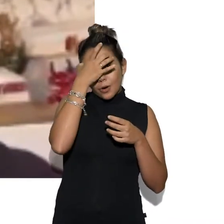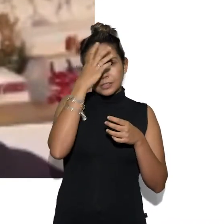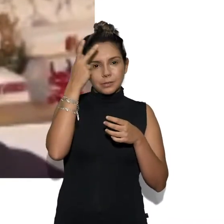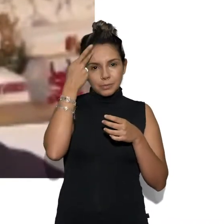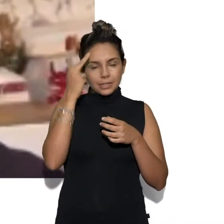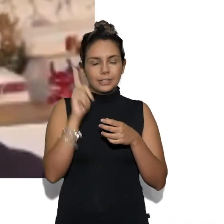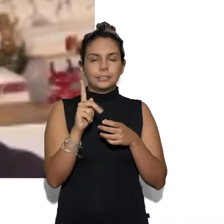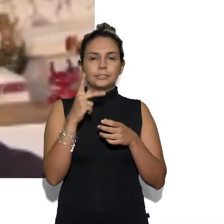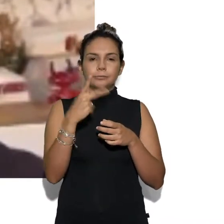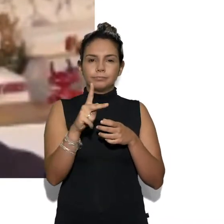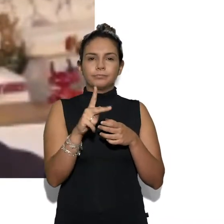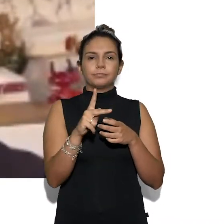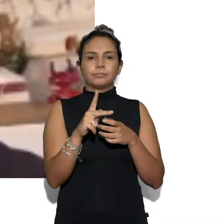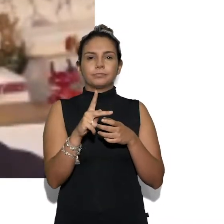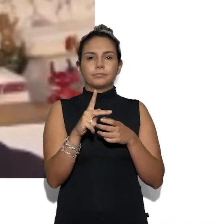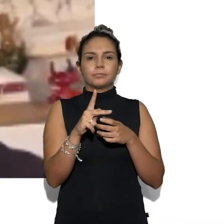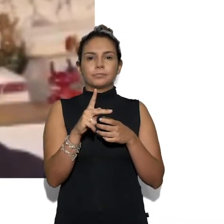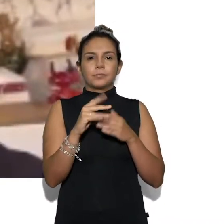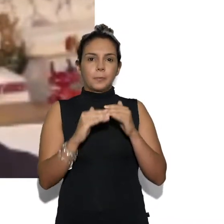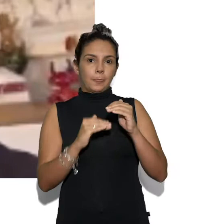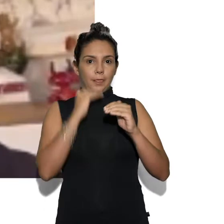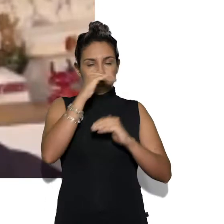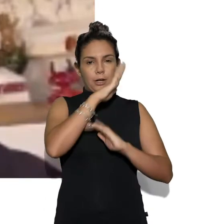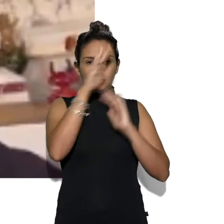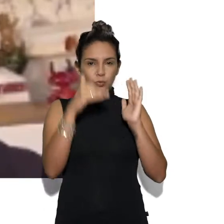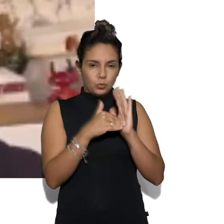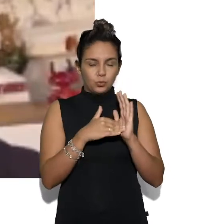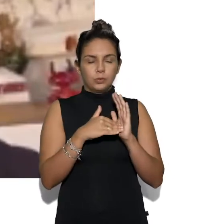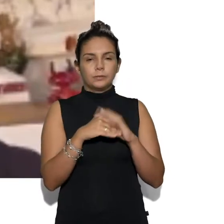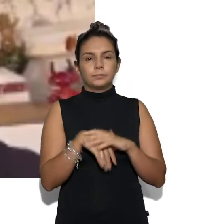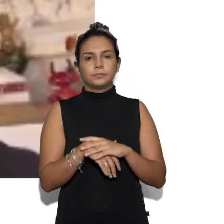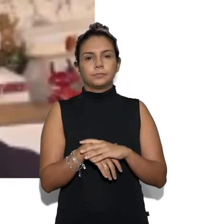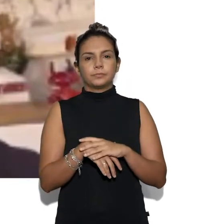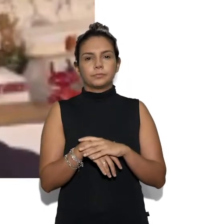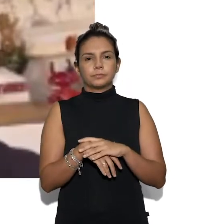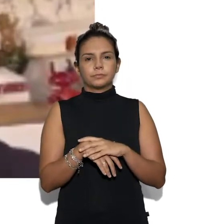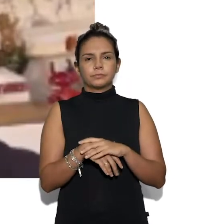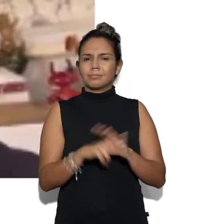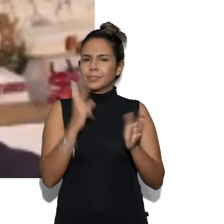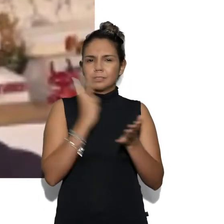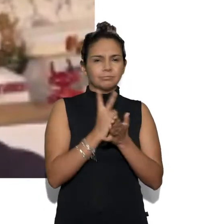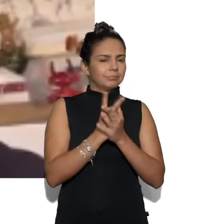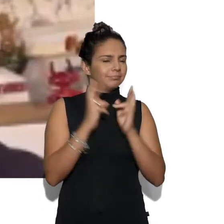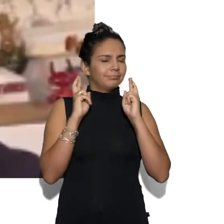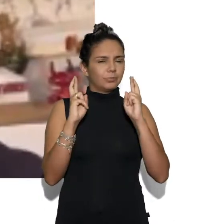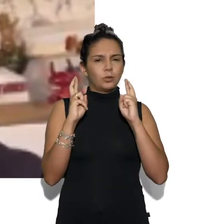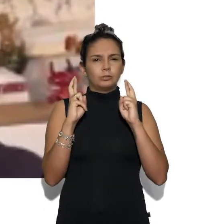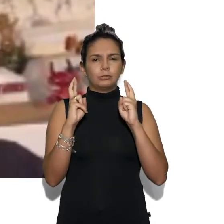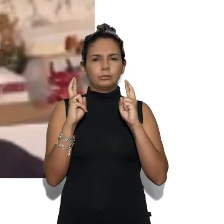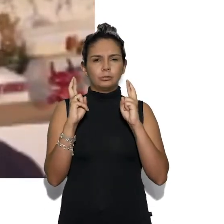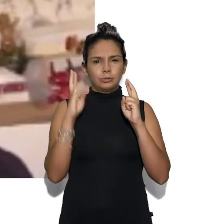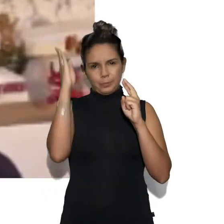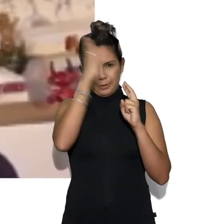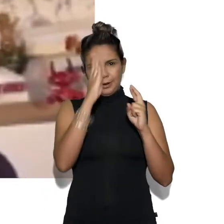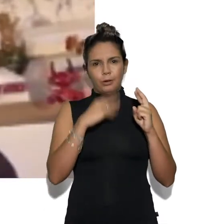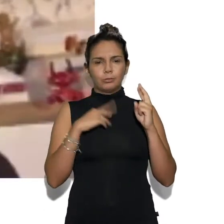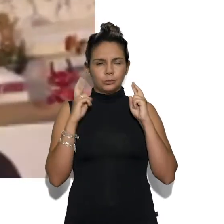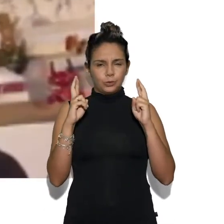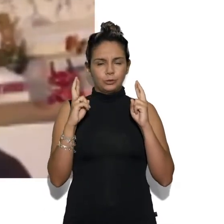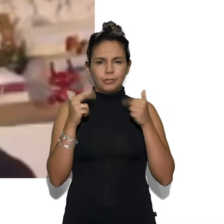se levantar e para superar tudo isso, e vai sempre dar certo. Eu sempre